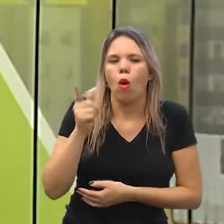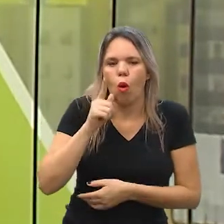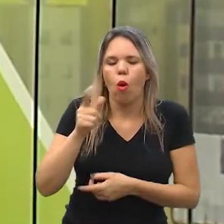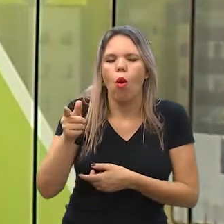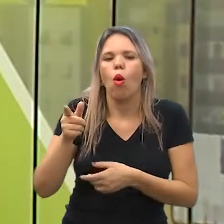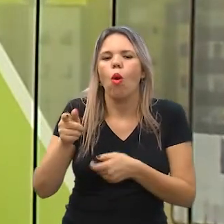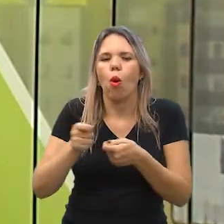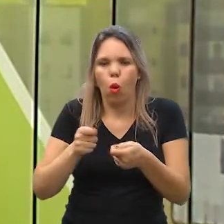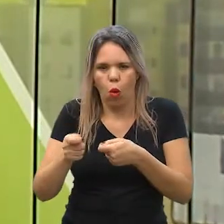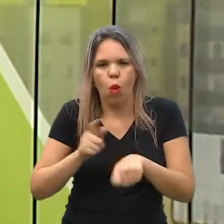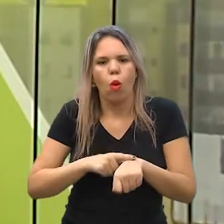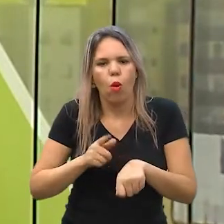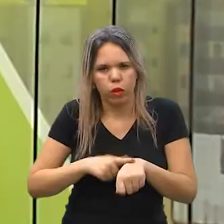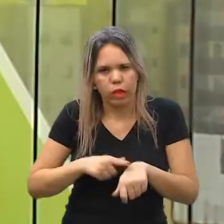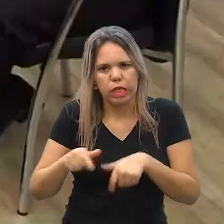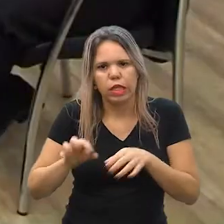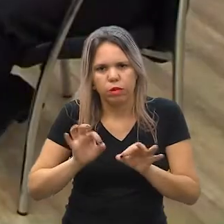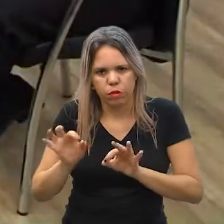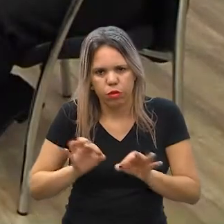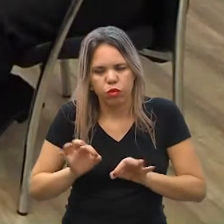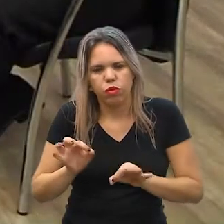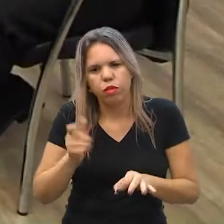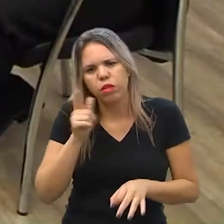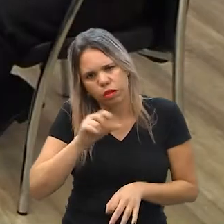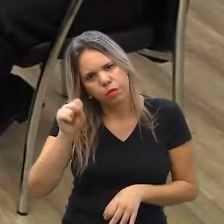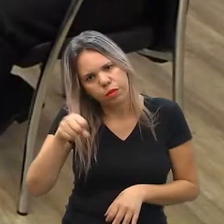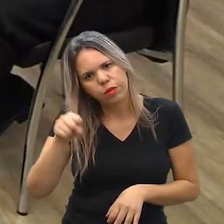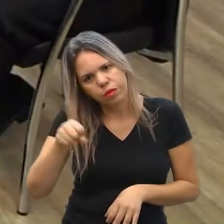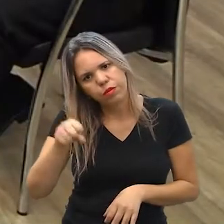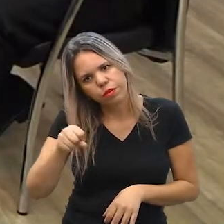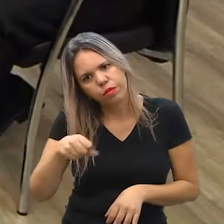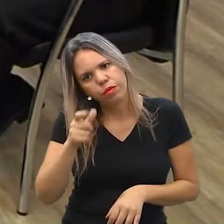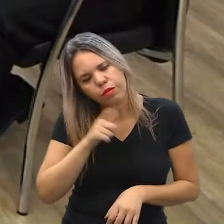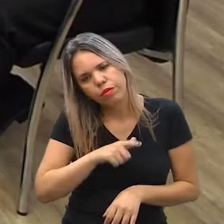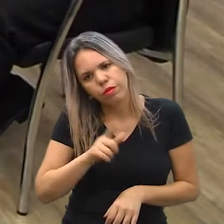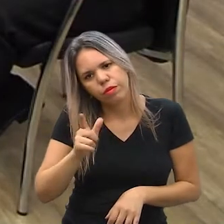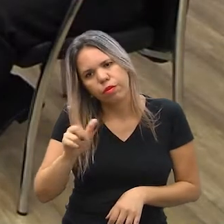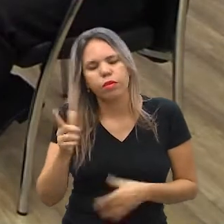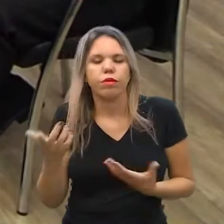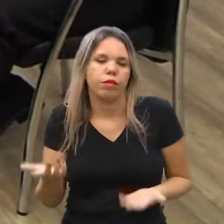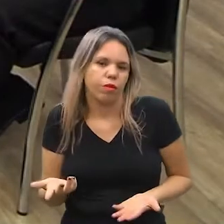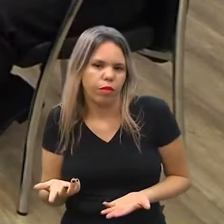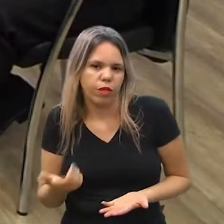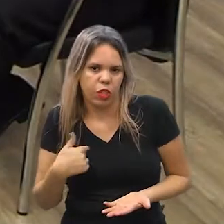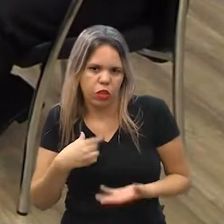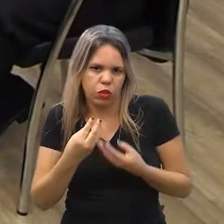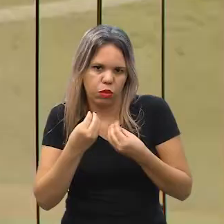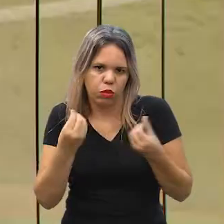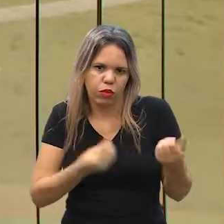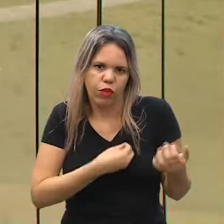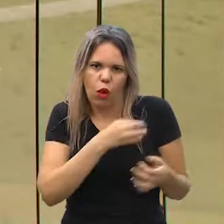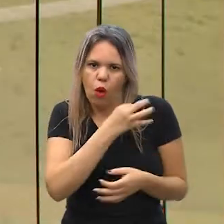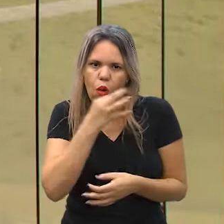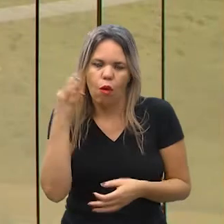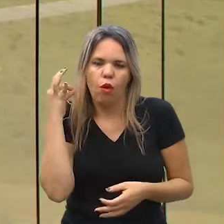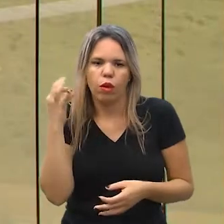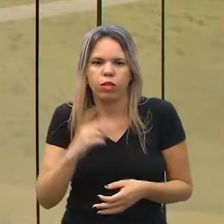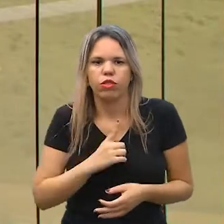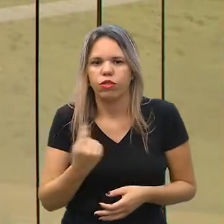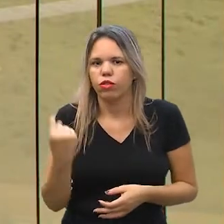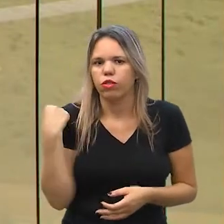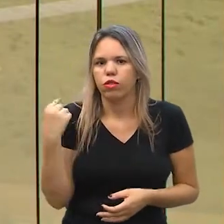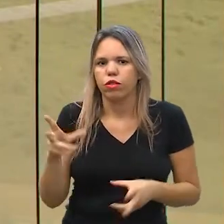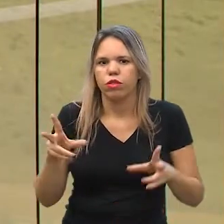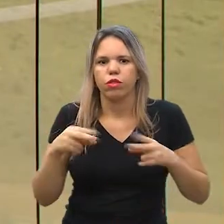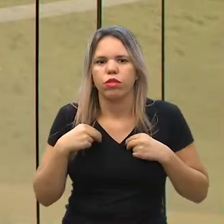você conseguia conciliar tudo? Não, conseguia conciliar tudo. Aliás, eu tinha uma qualidade de vida extraordinária,